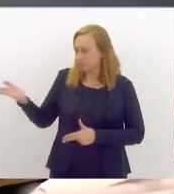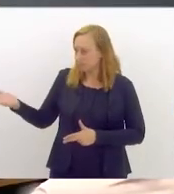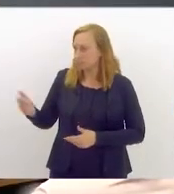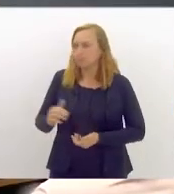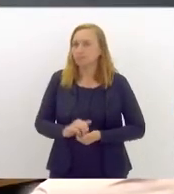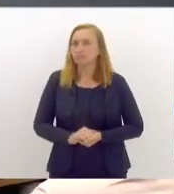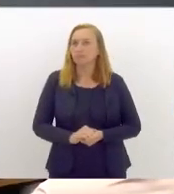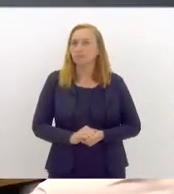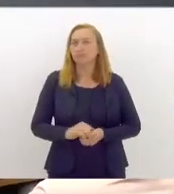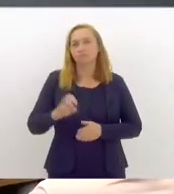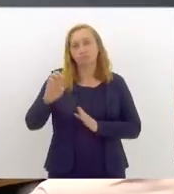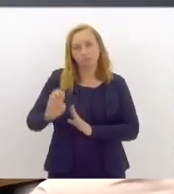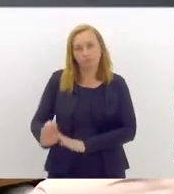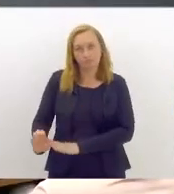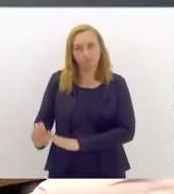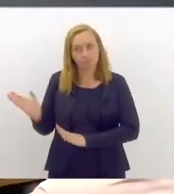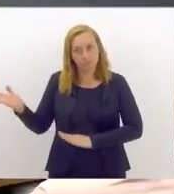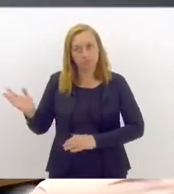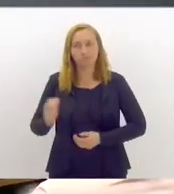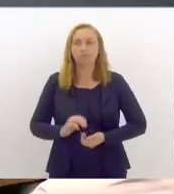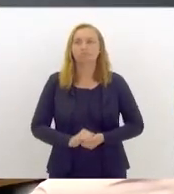vai ficar à esquerda